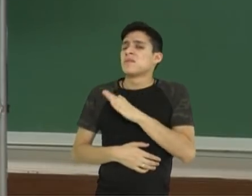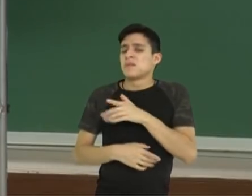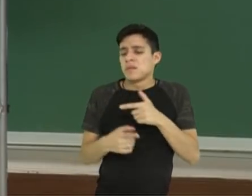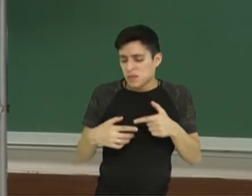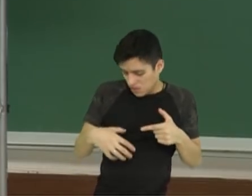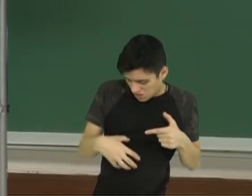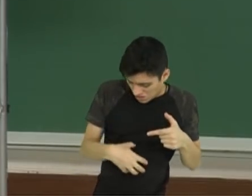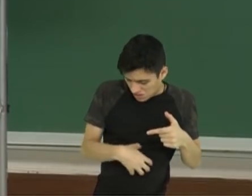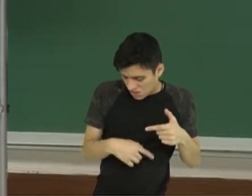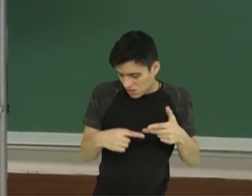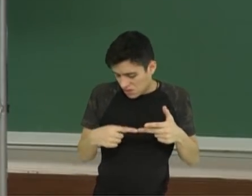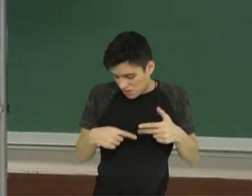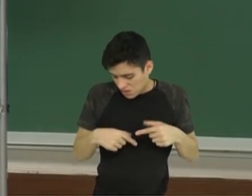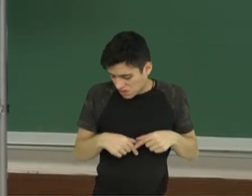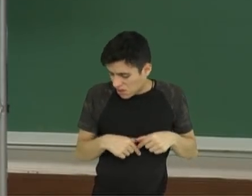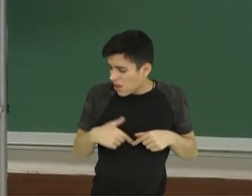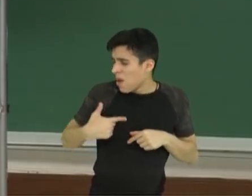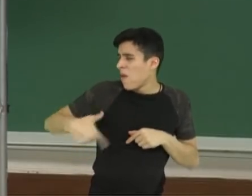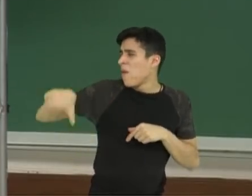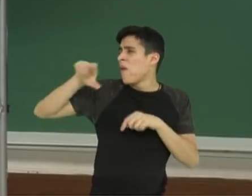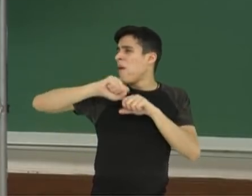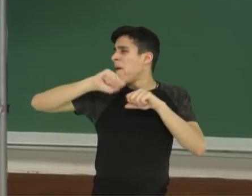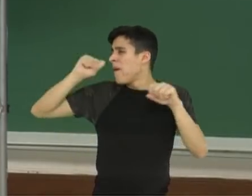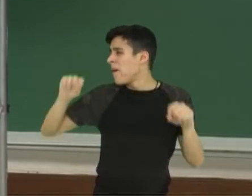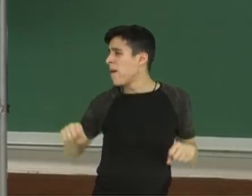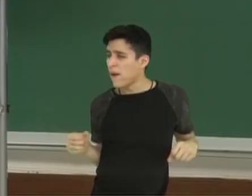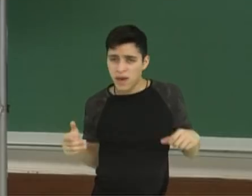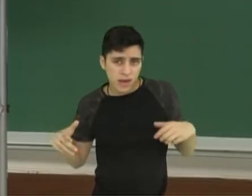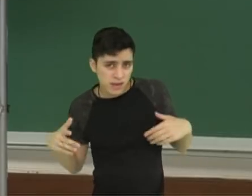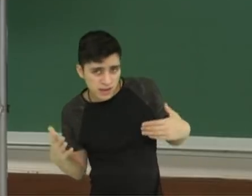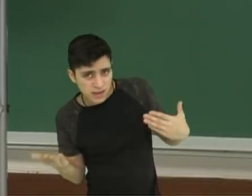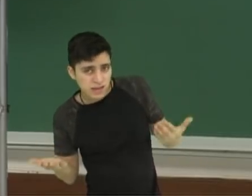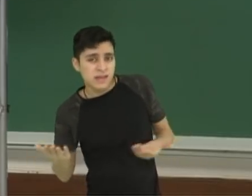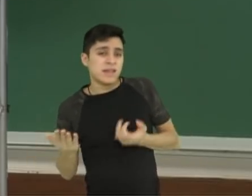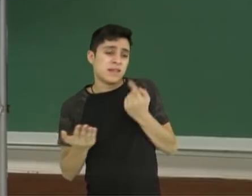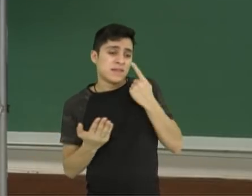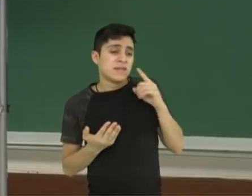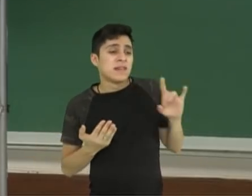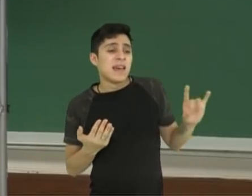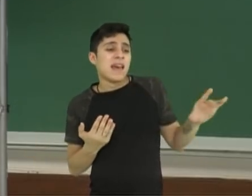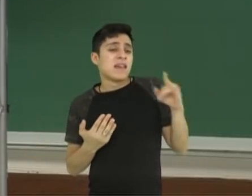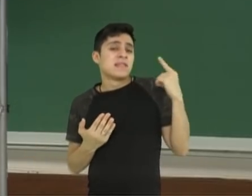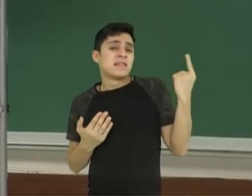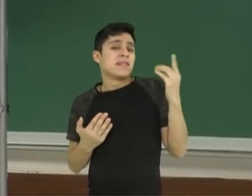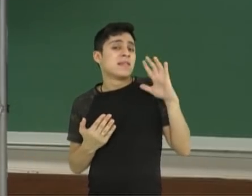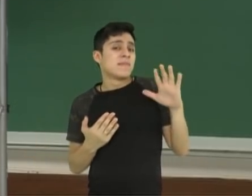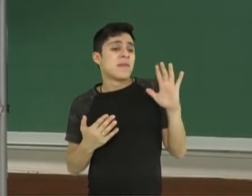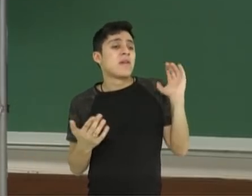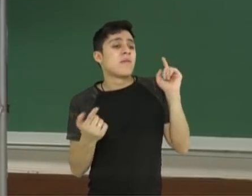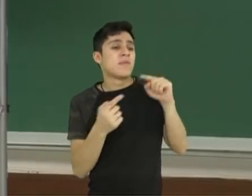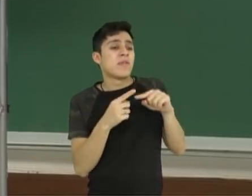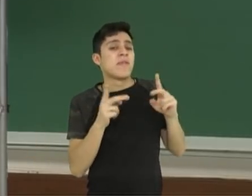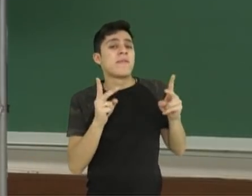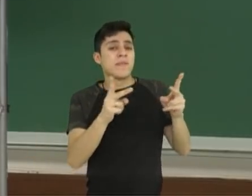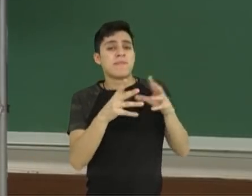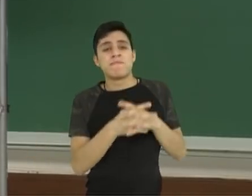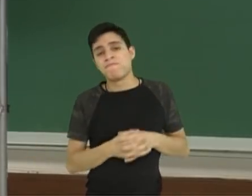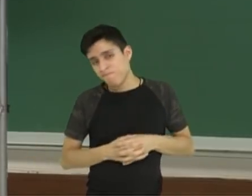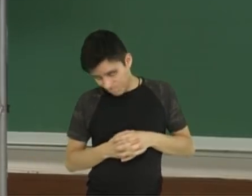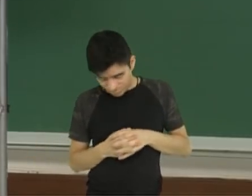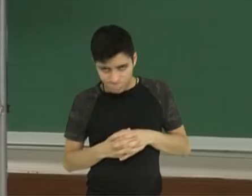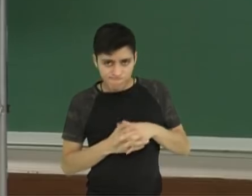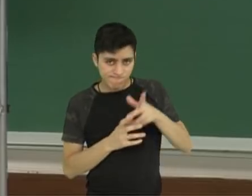estômago, intestino pertencem a outros sistemas. Viu como eles trabalham individualmente, mas em prol de um só? Embora